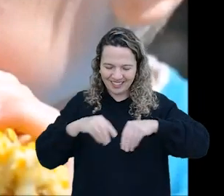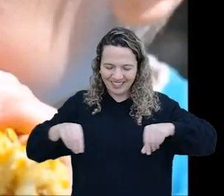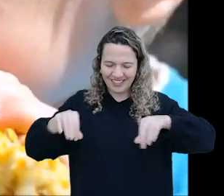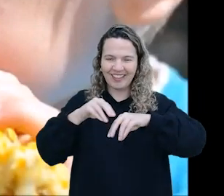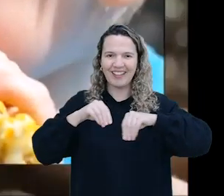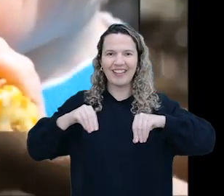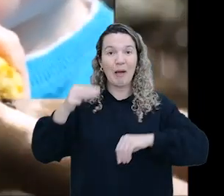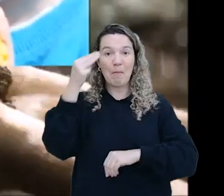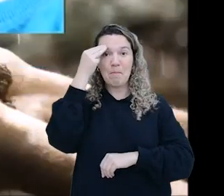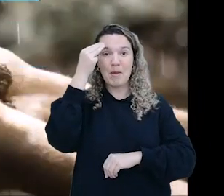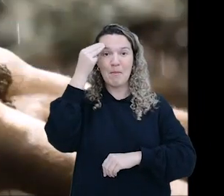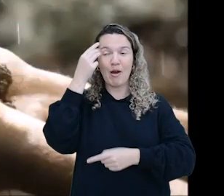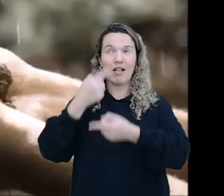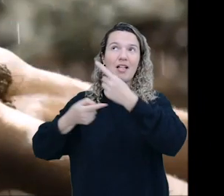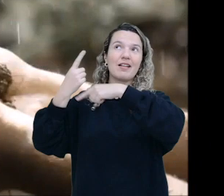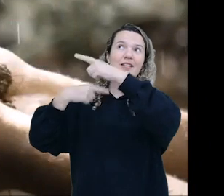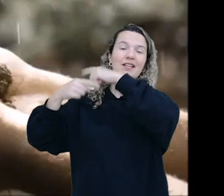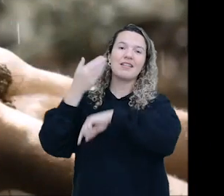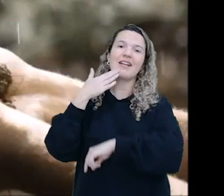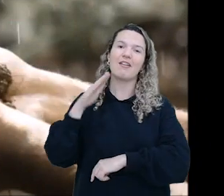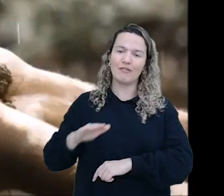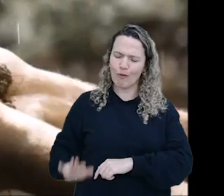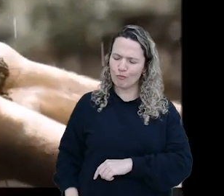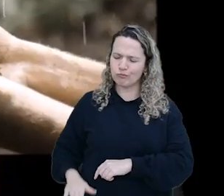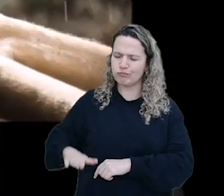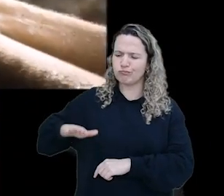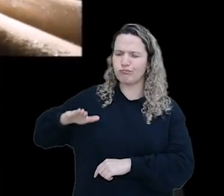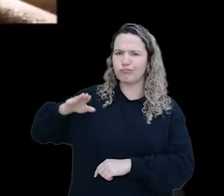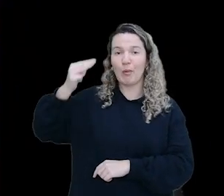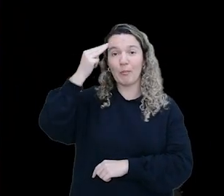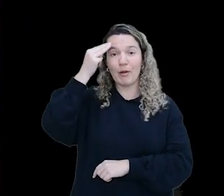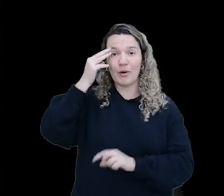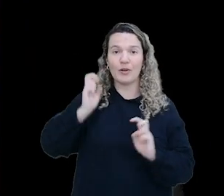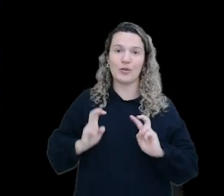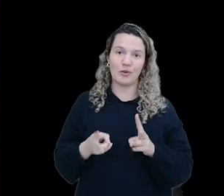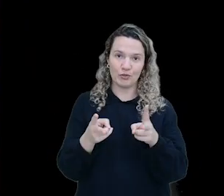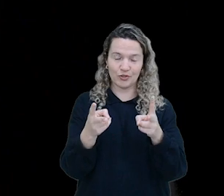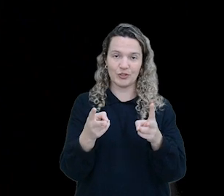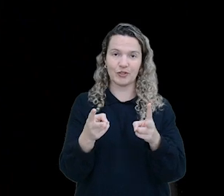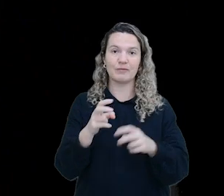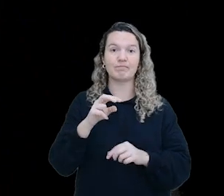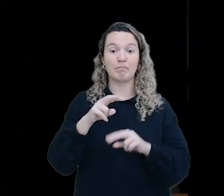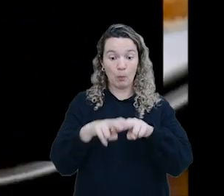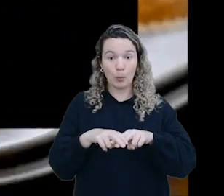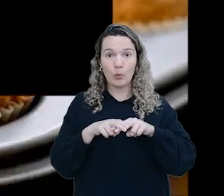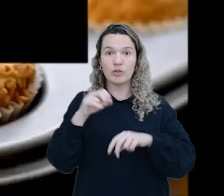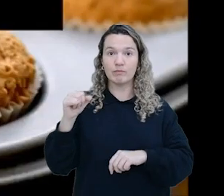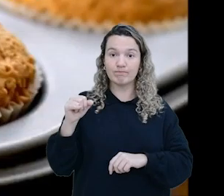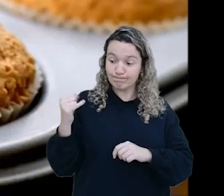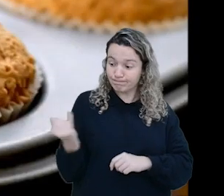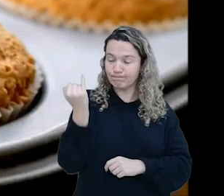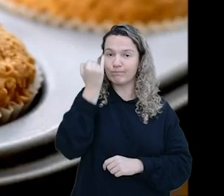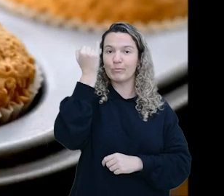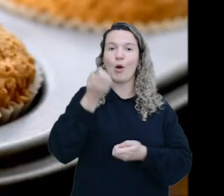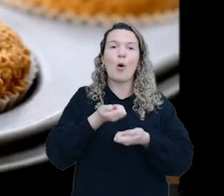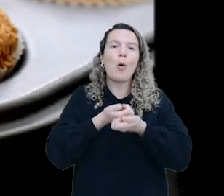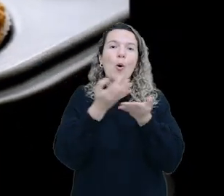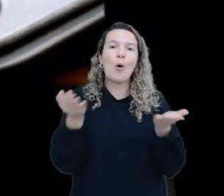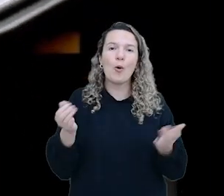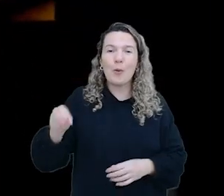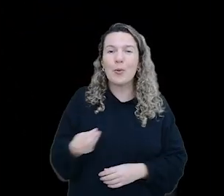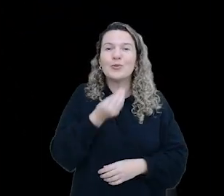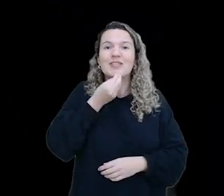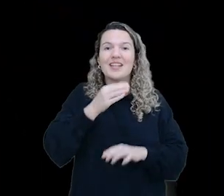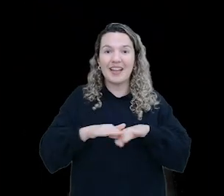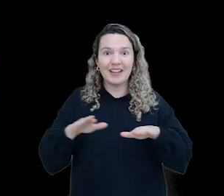lembranças ficam na nossa memória desde a nossa infância. Por isso a importância de estarmos oportunizando a criança a diferentes